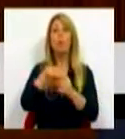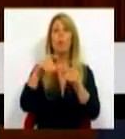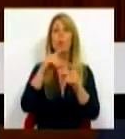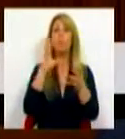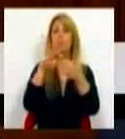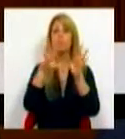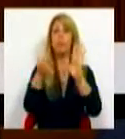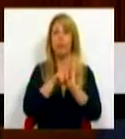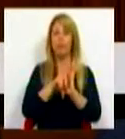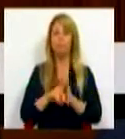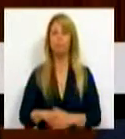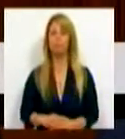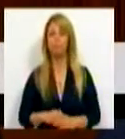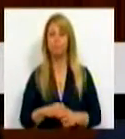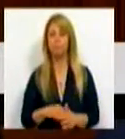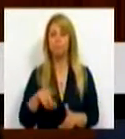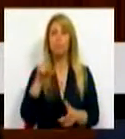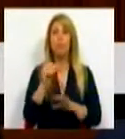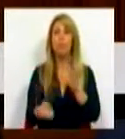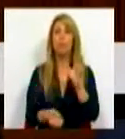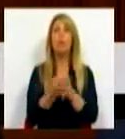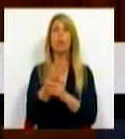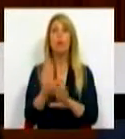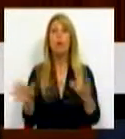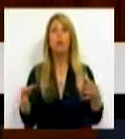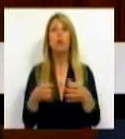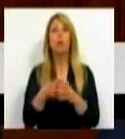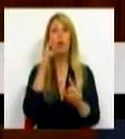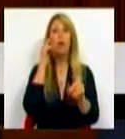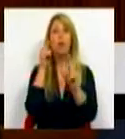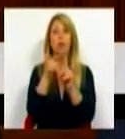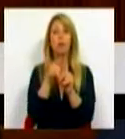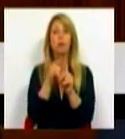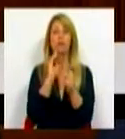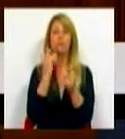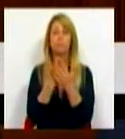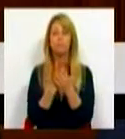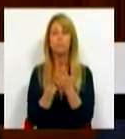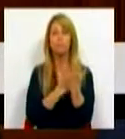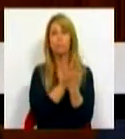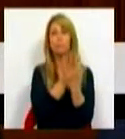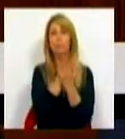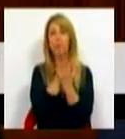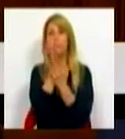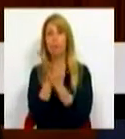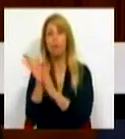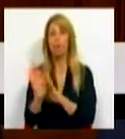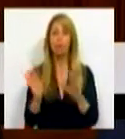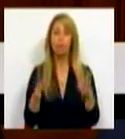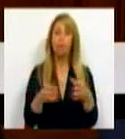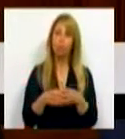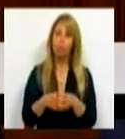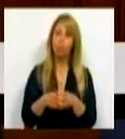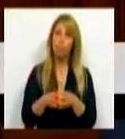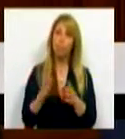legislação. Foram também criados comitês destinados a potenciar a transversalidade no grupo, e nomeadamente